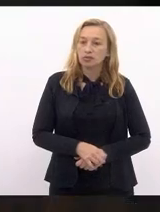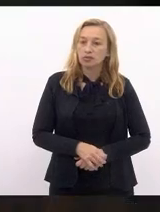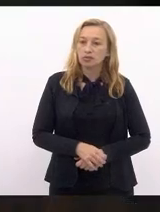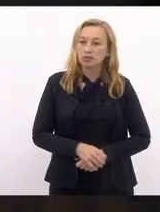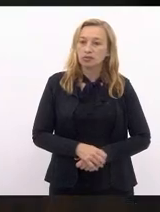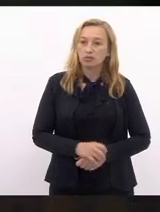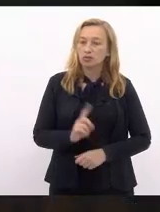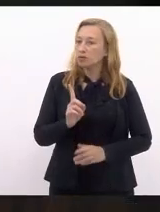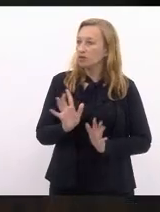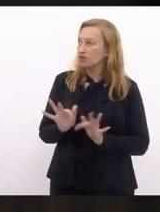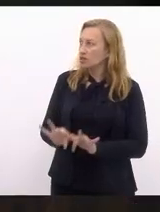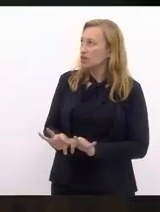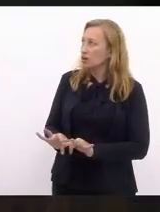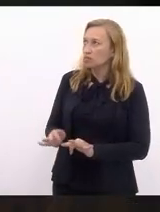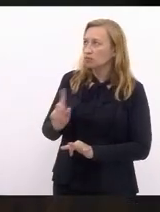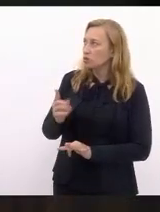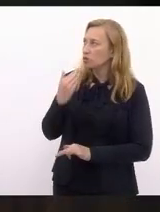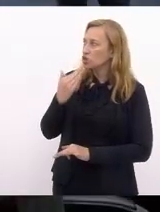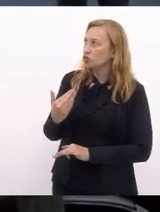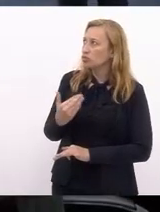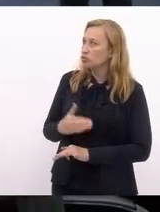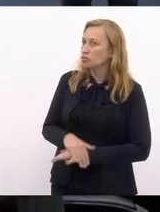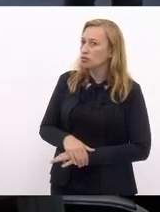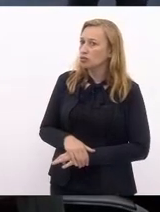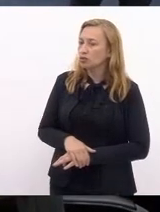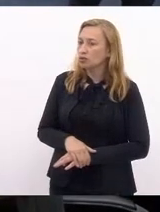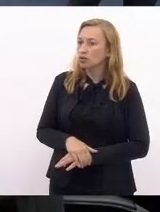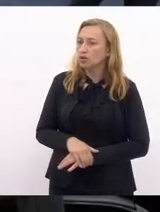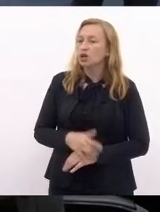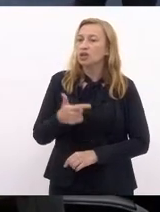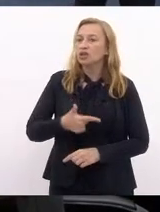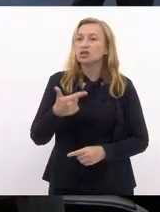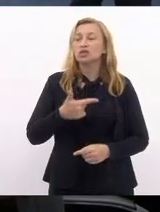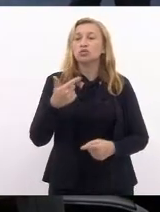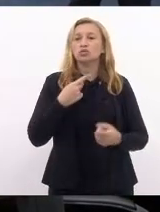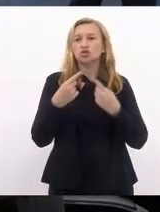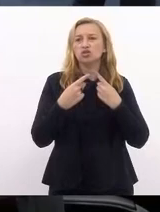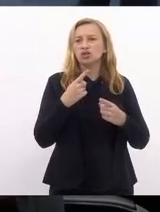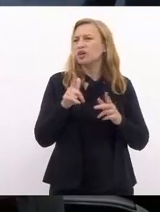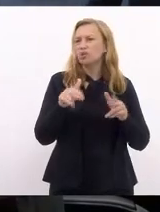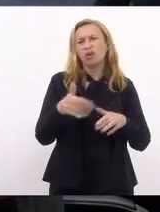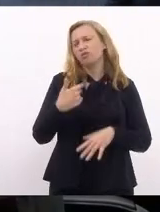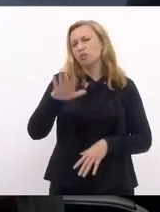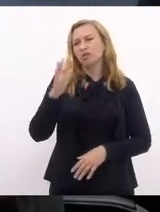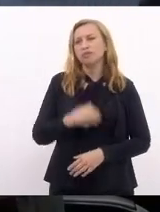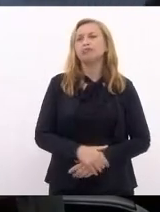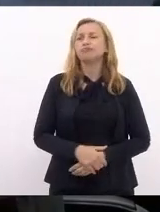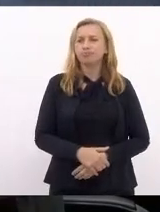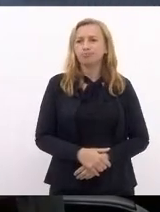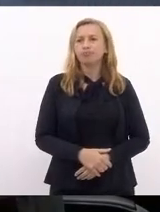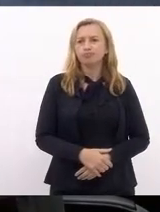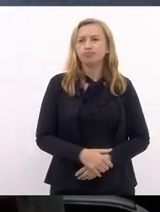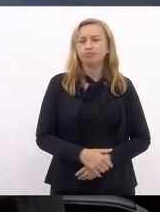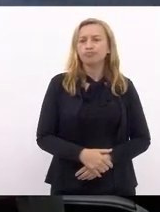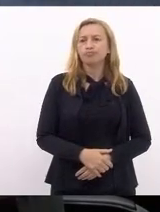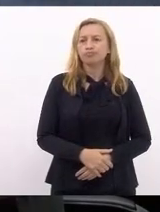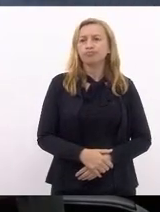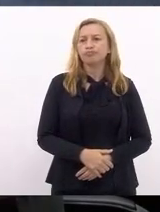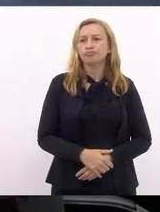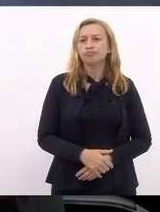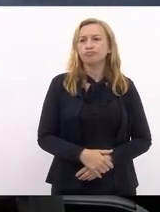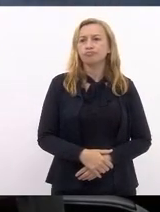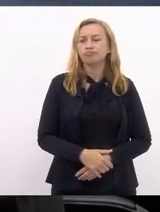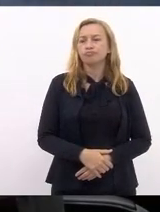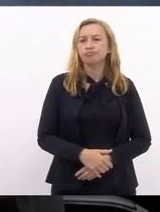e não é forma final você ainda não pediu em segunda discussão é segunda é igual vai embora vai redação do mês